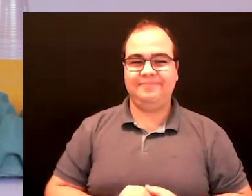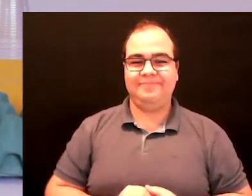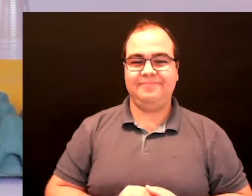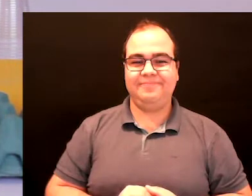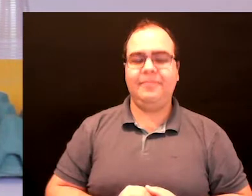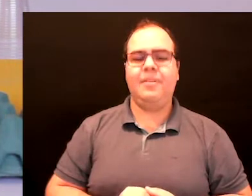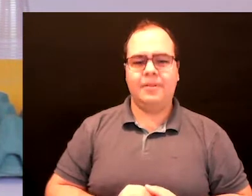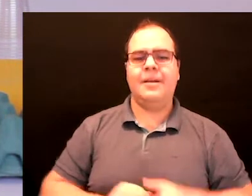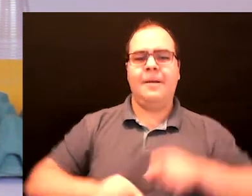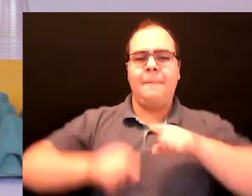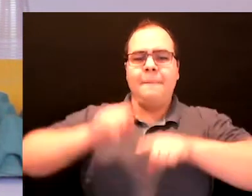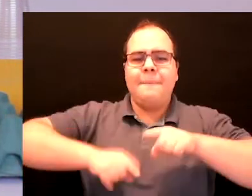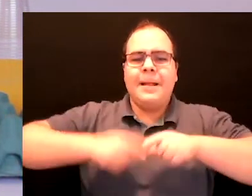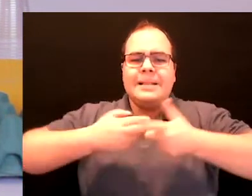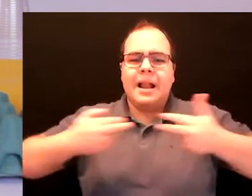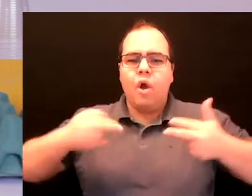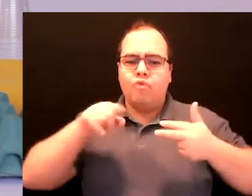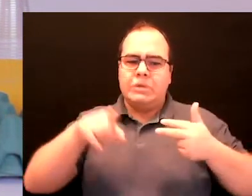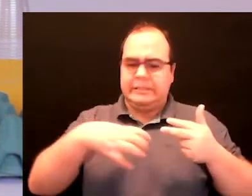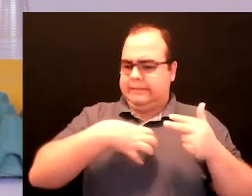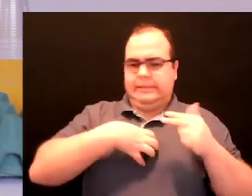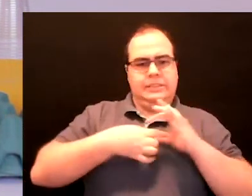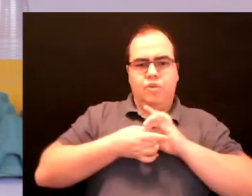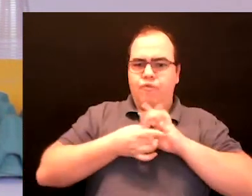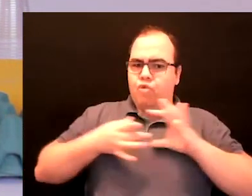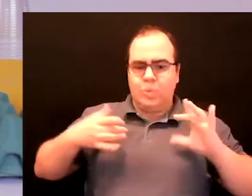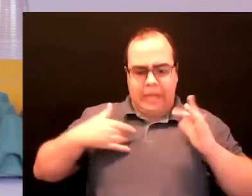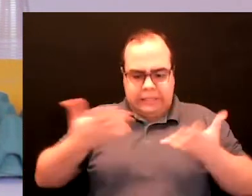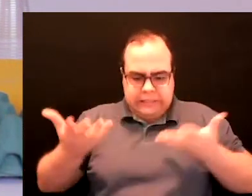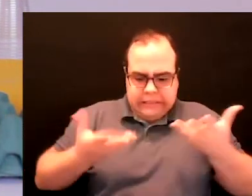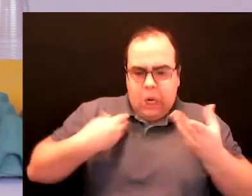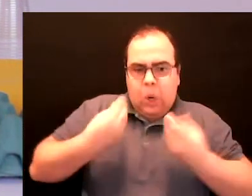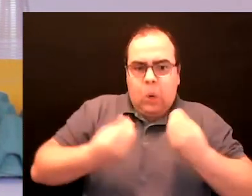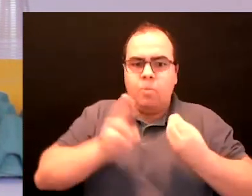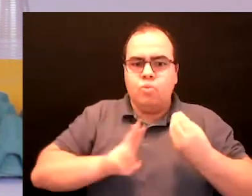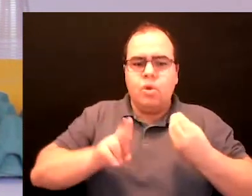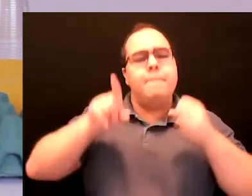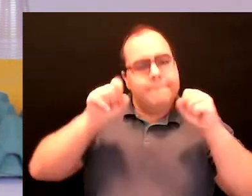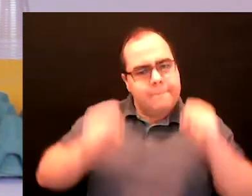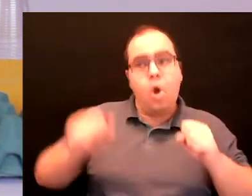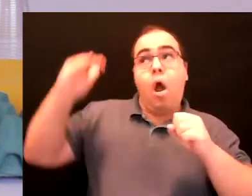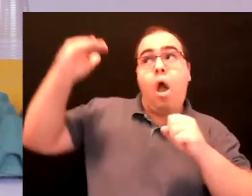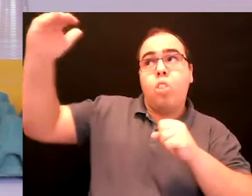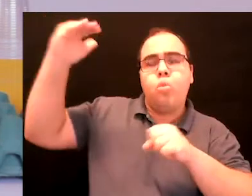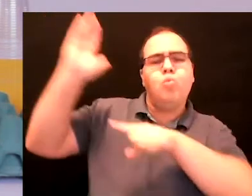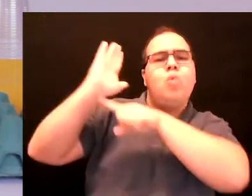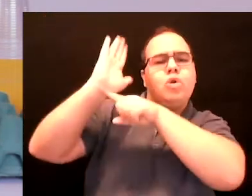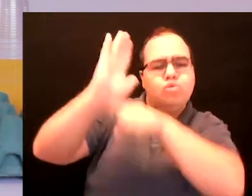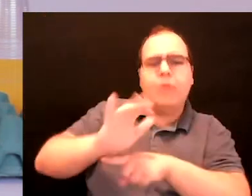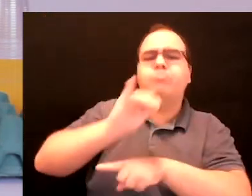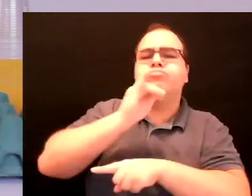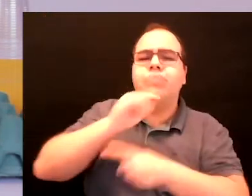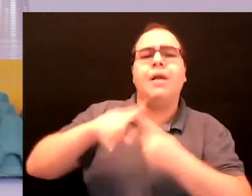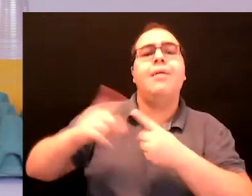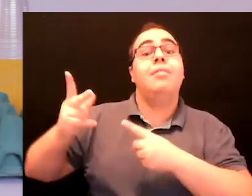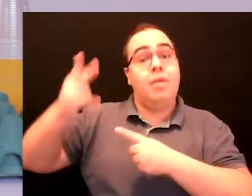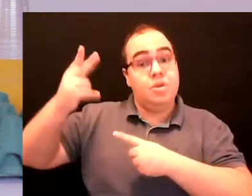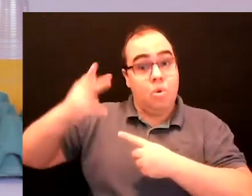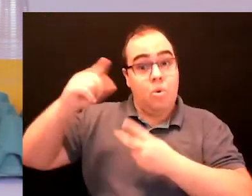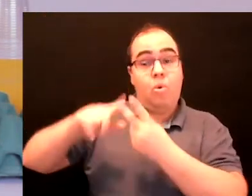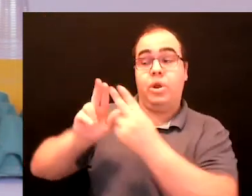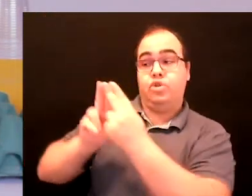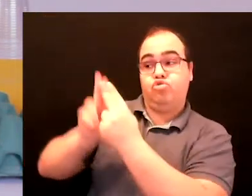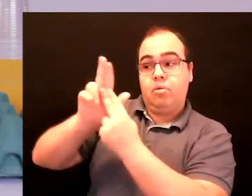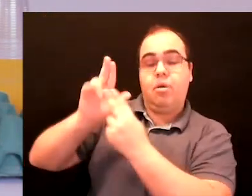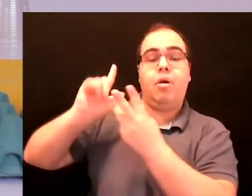Para aqueles materiais que você não se sentir à vontade de utilizar, você pode pedir o apoio de um adulto, como a tesoura, o estilete e a cola quente.